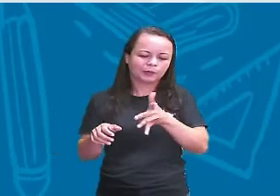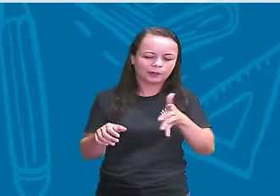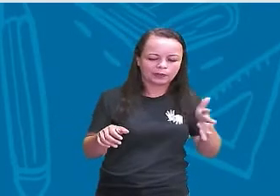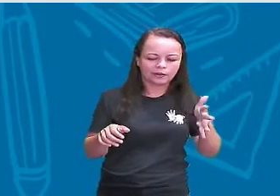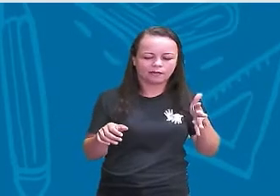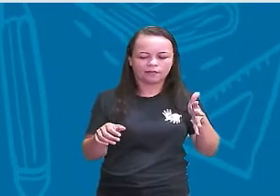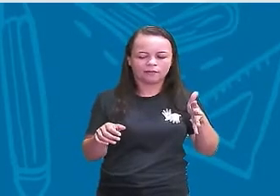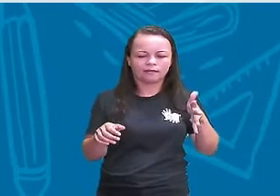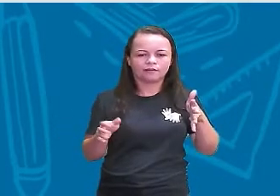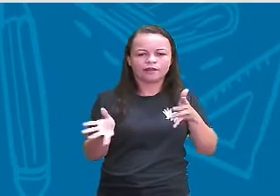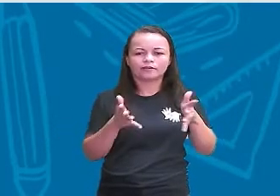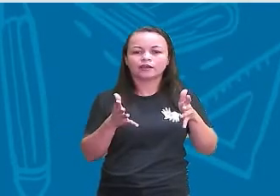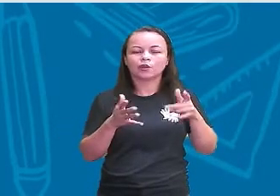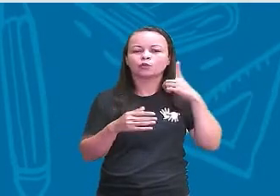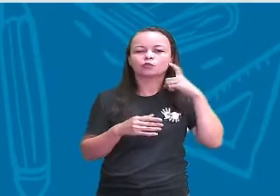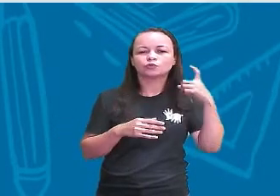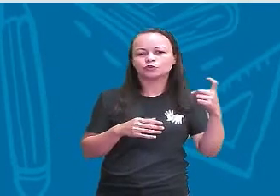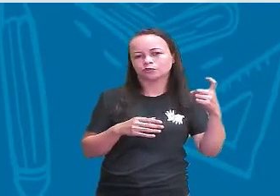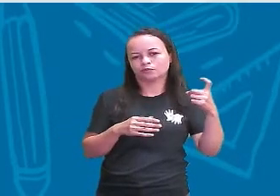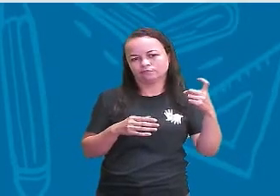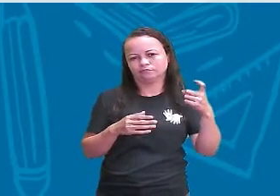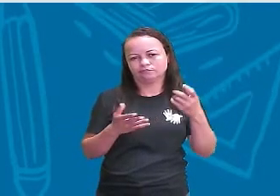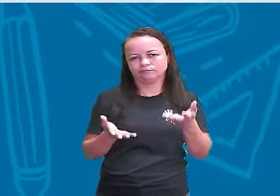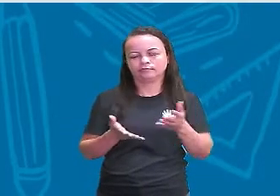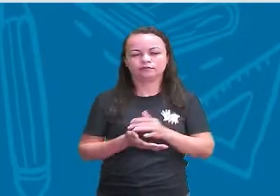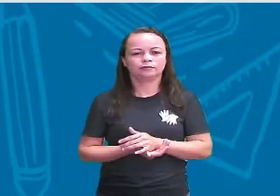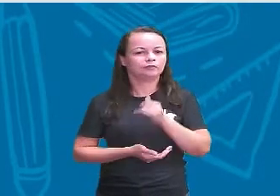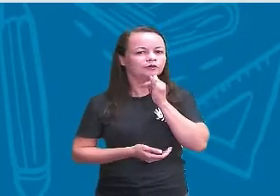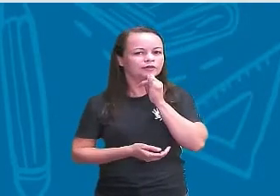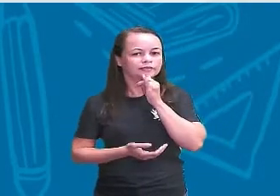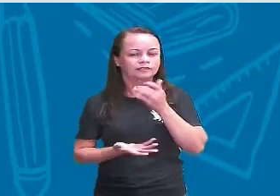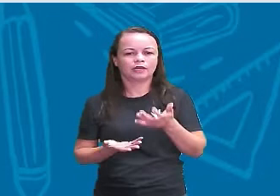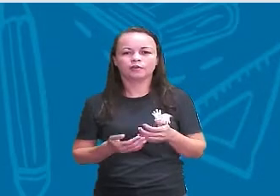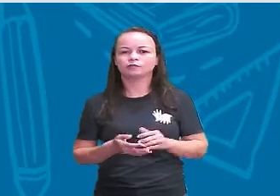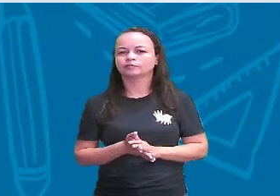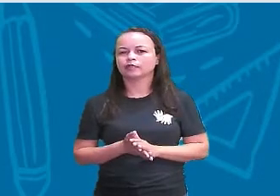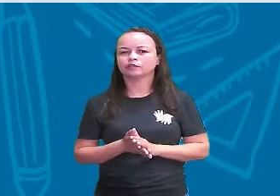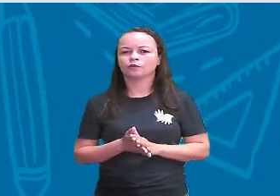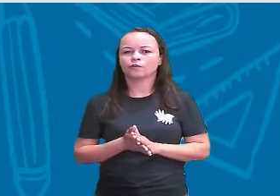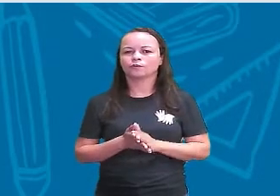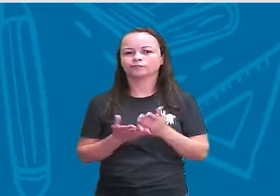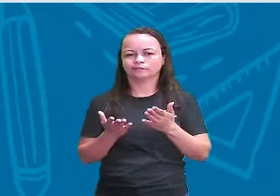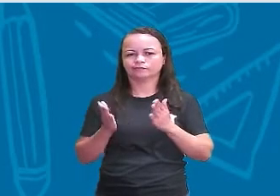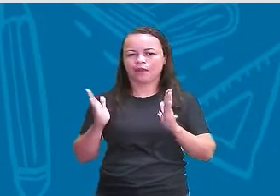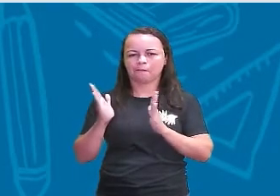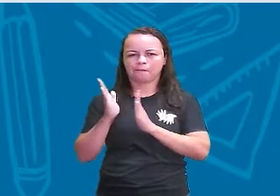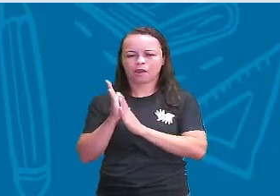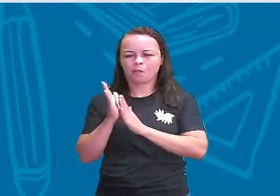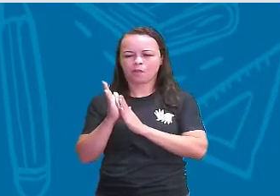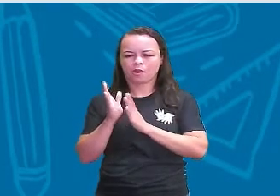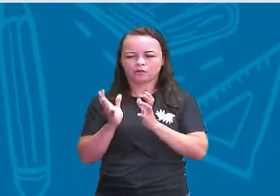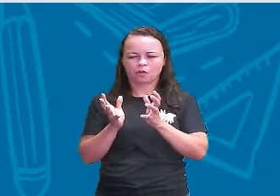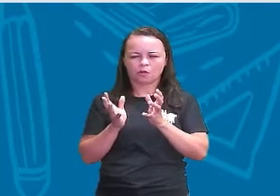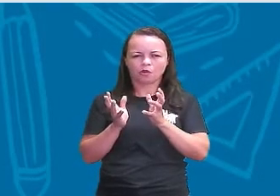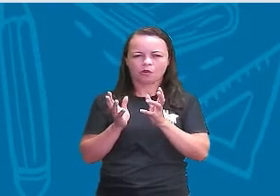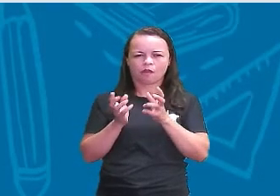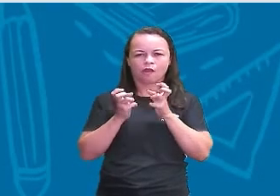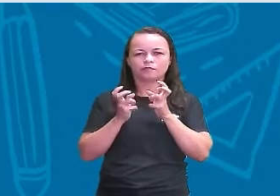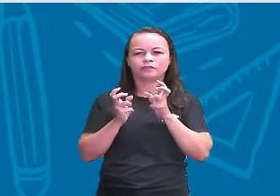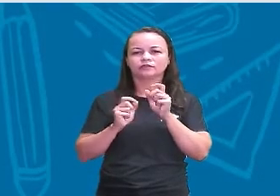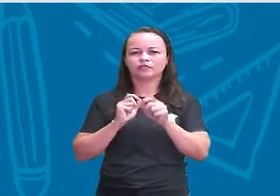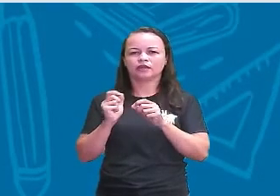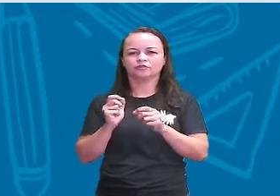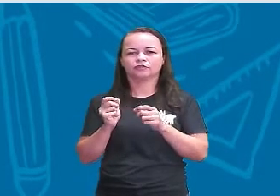a produção de um som ele vai durar. Por exemplo, se a gente bate uma palma, a gente vai observar, né, através